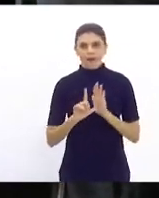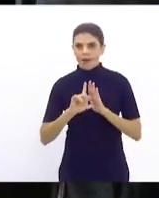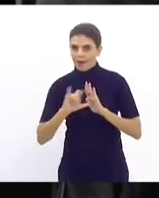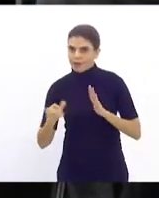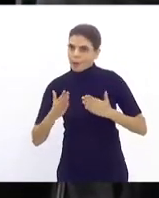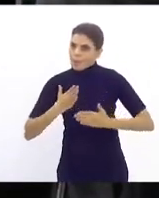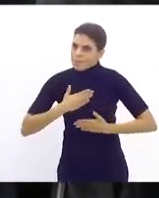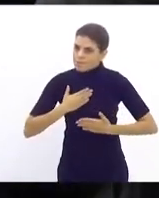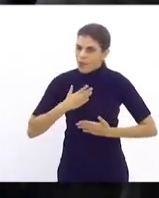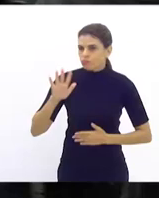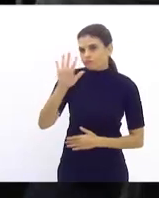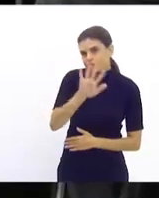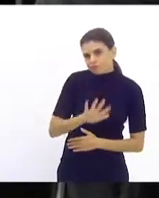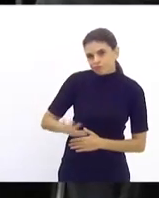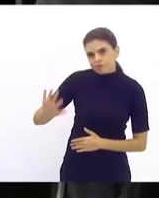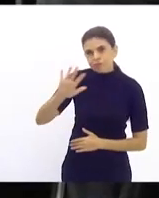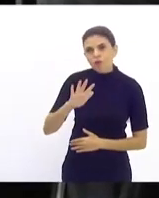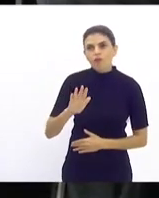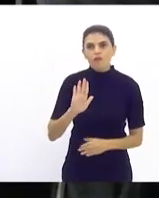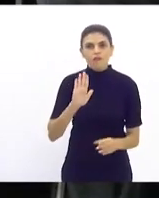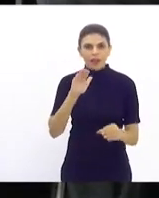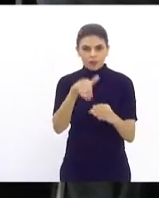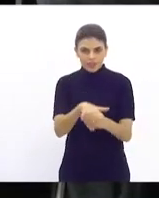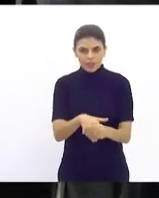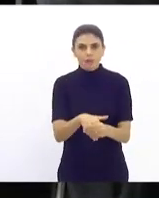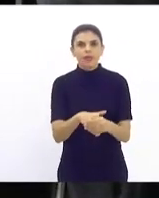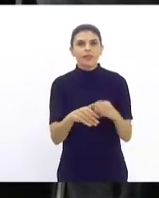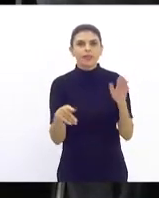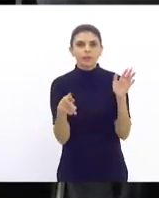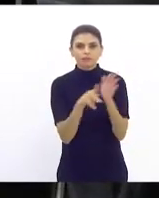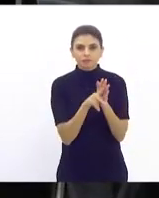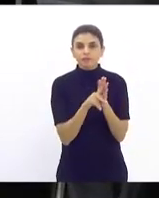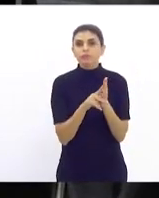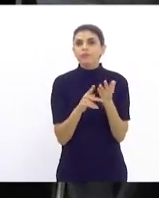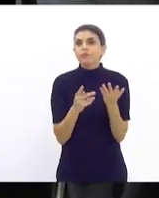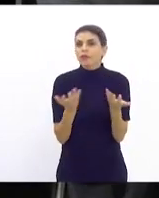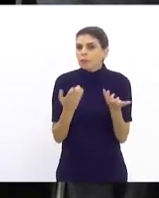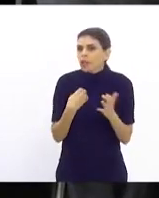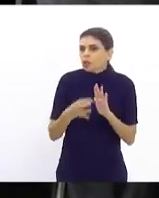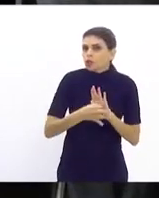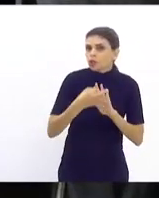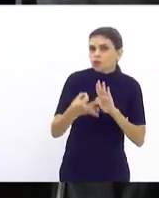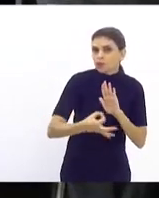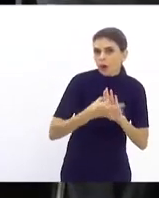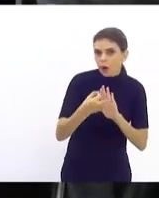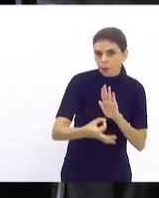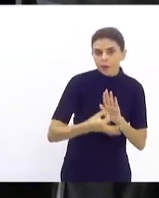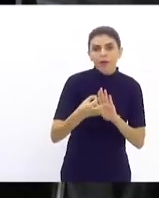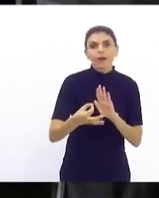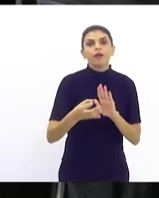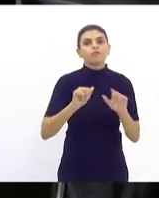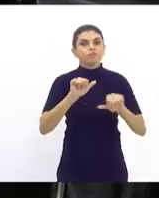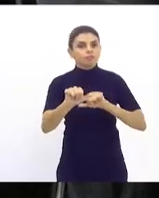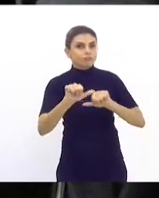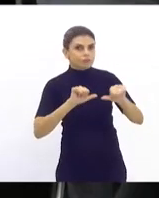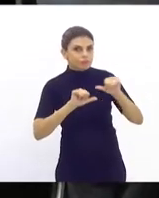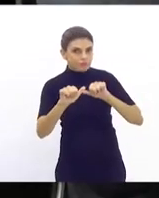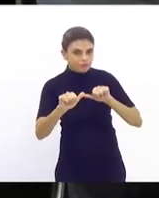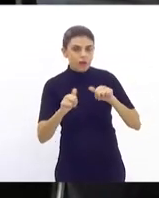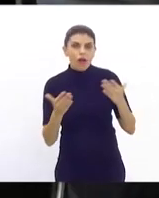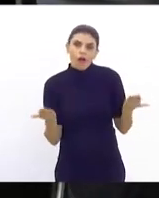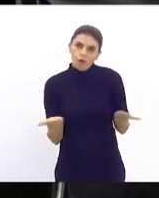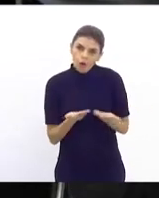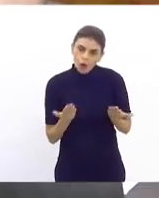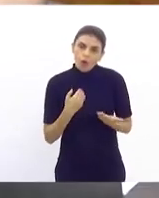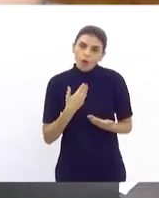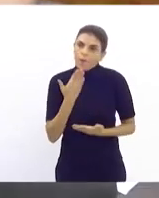estou votando, porque eu não voto. No meu entendimento, a sugestão na minha discussão é pela prejudicabilidade.